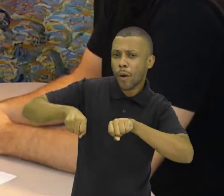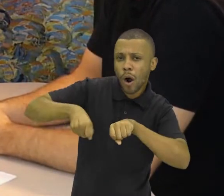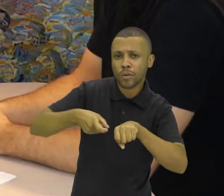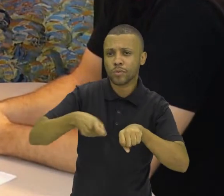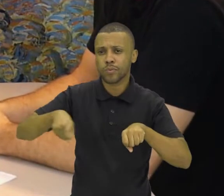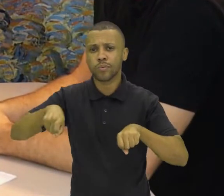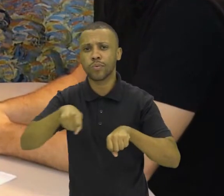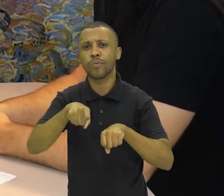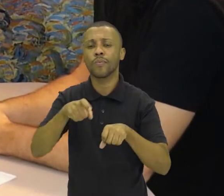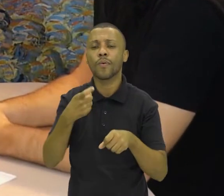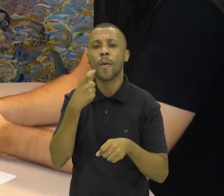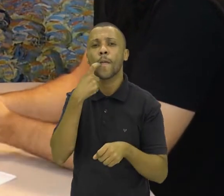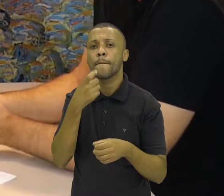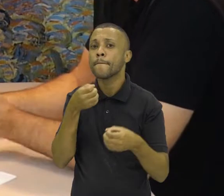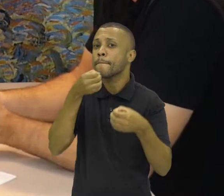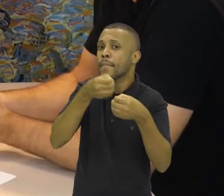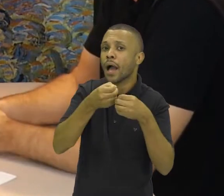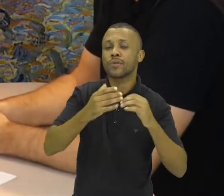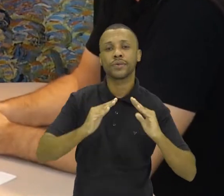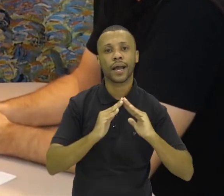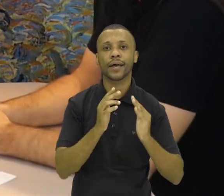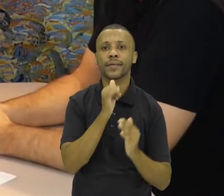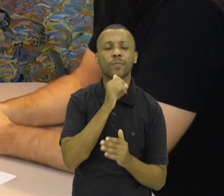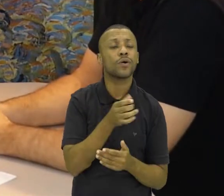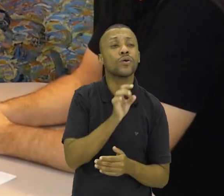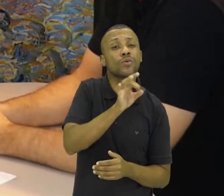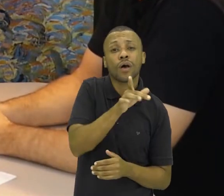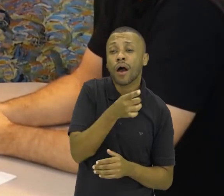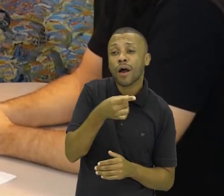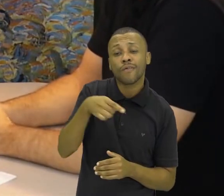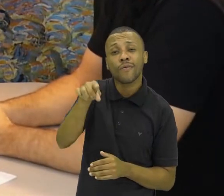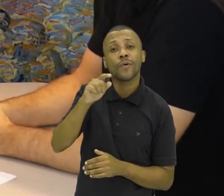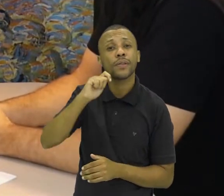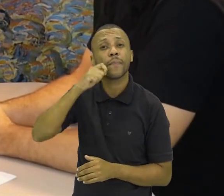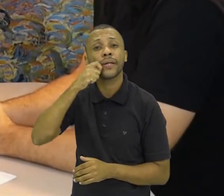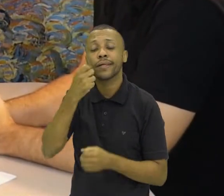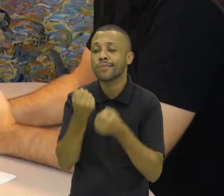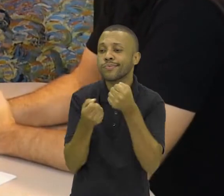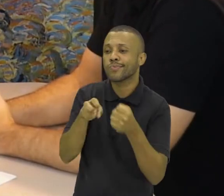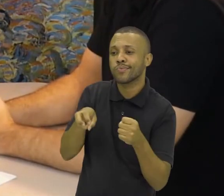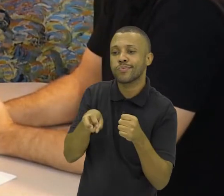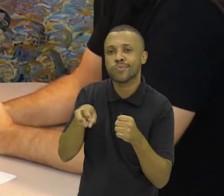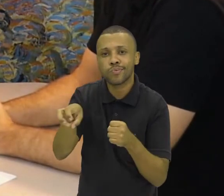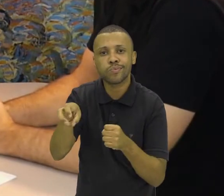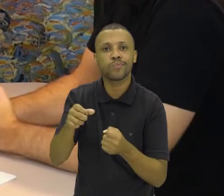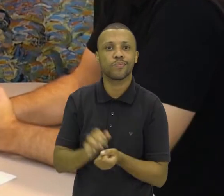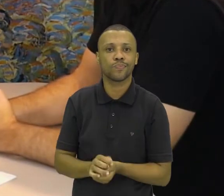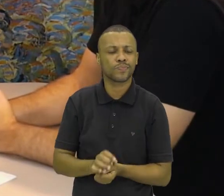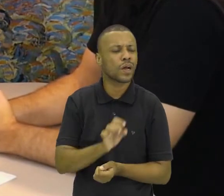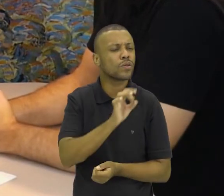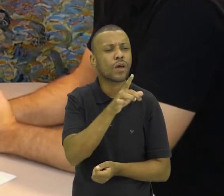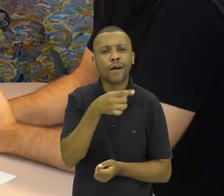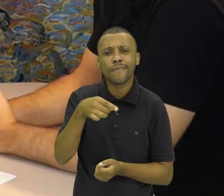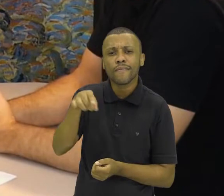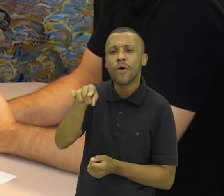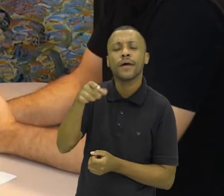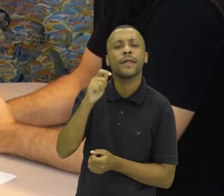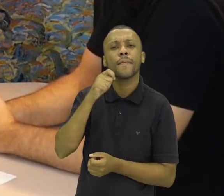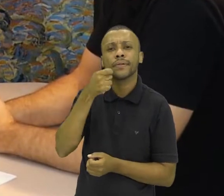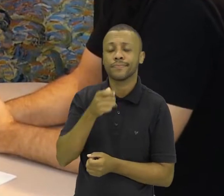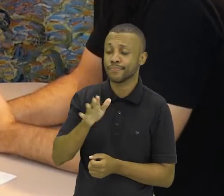conhece o local. Às vezes você está longe, você vai no sapatinho. Eu só vou na padaria. Estou meio cercando o frango, mas só vou na